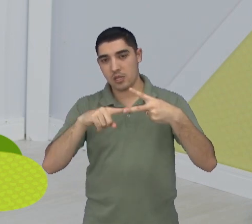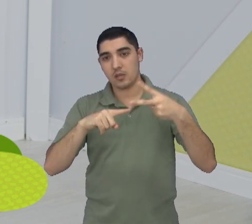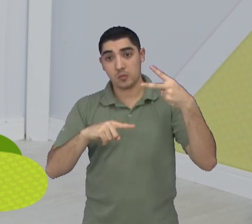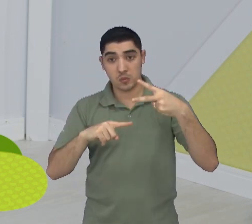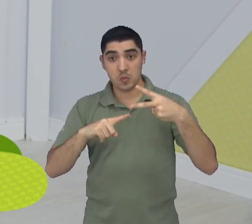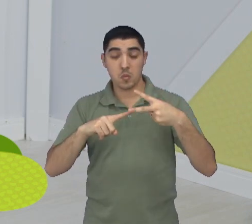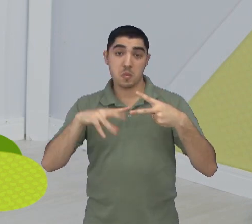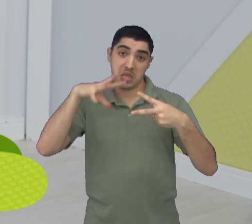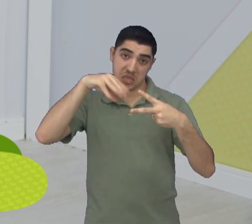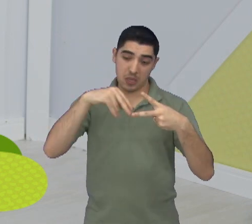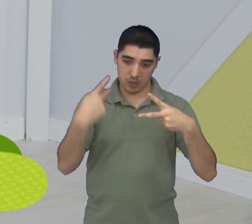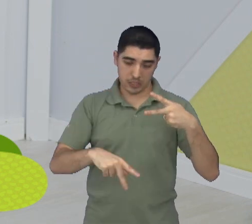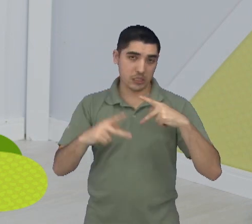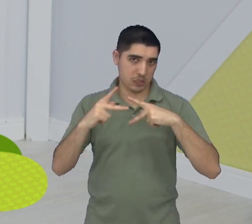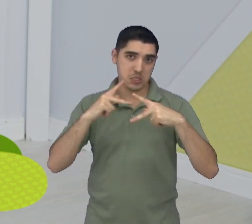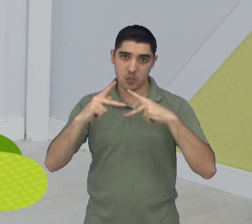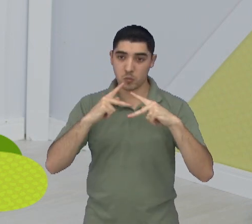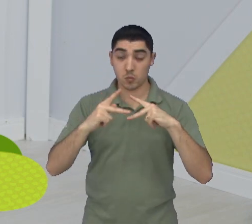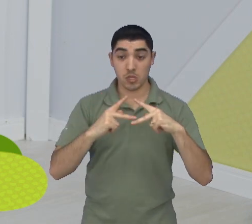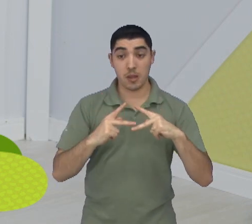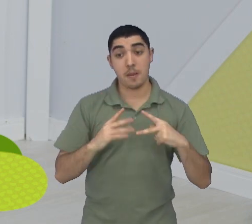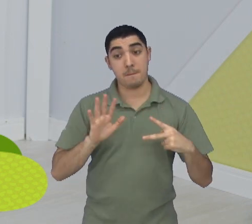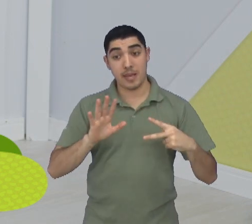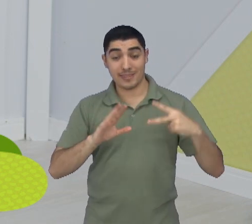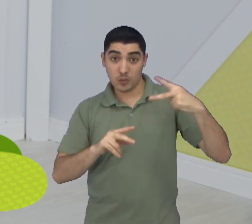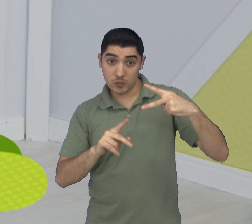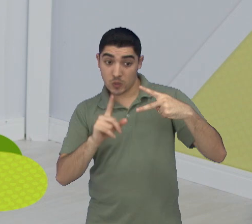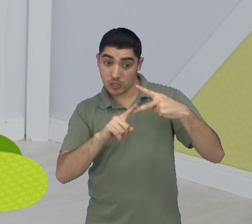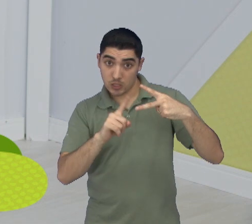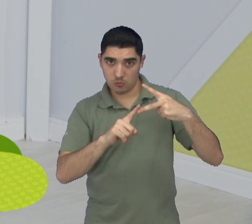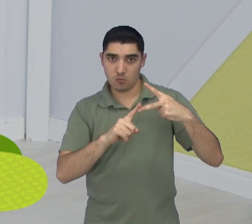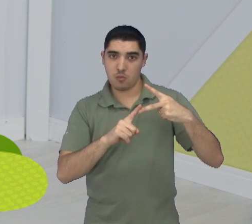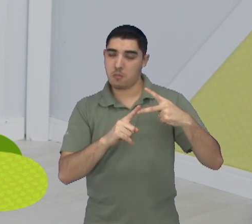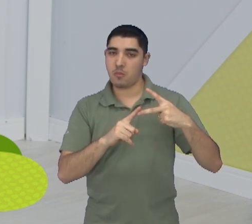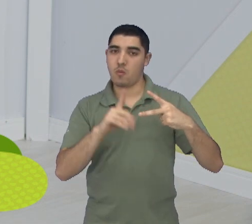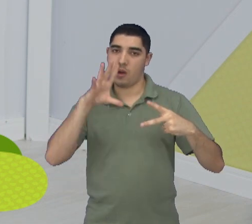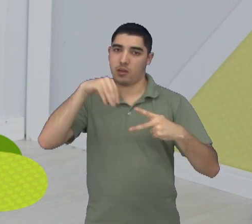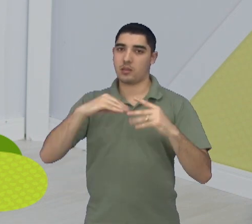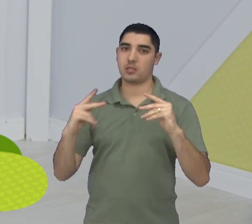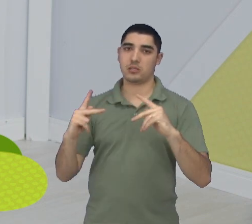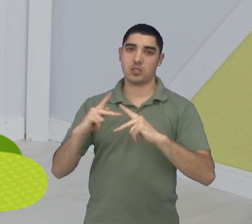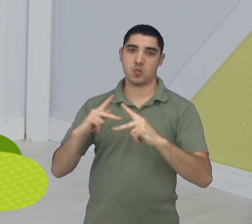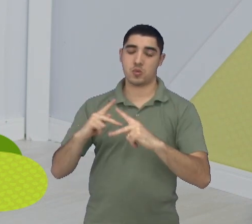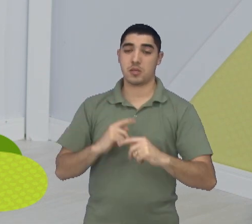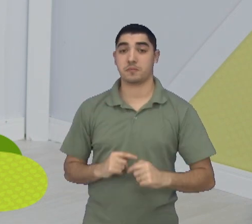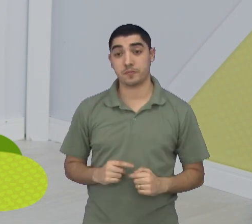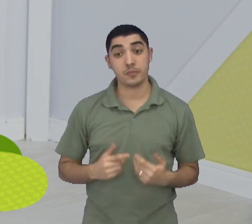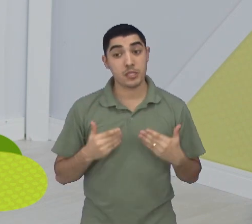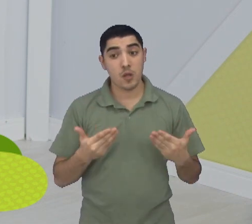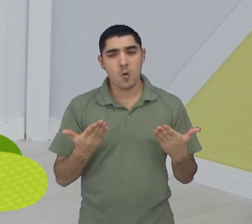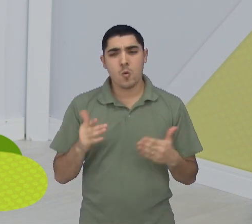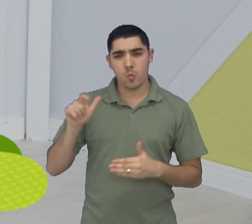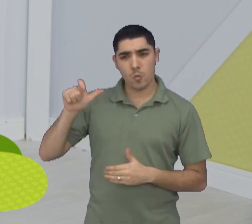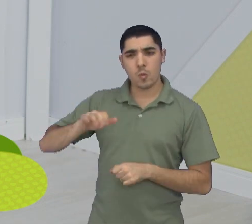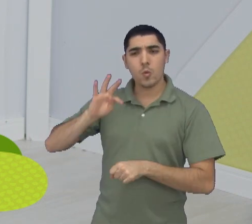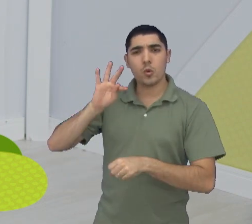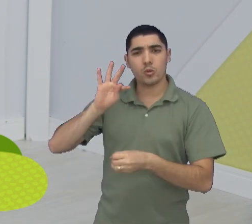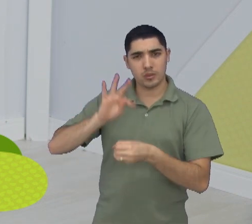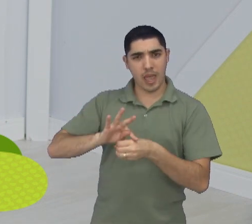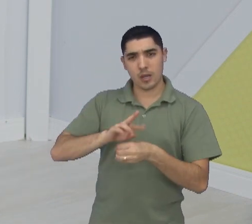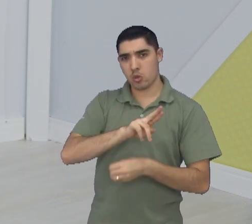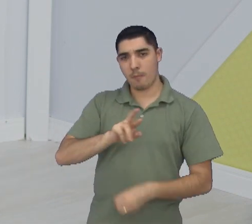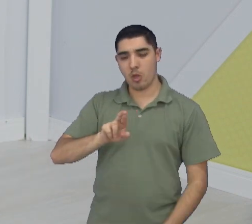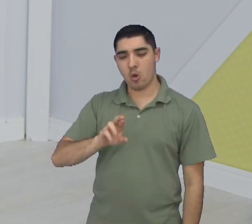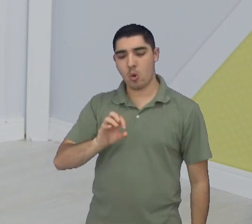não sei se é o Tênis Clube ou do Poliesportivo, mas o segundo jogo, caso Praia Grande passe, é em São José dos Campos. E o técnico Rodrigo Mogi falou